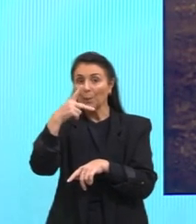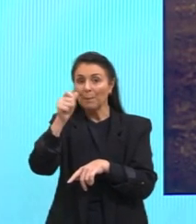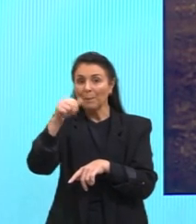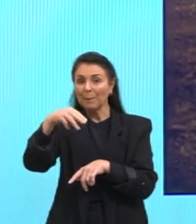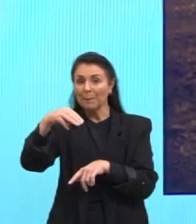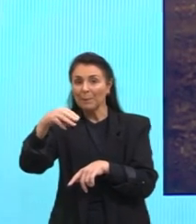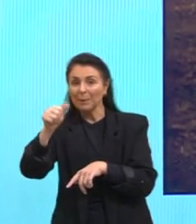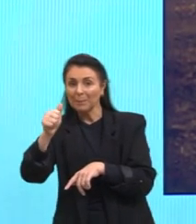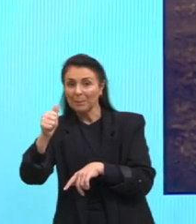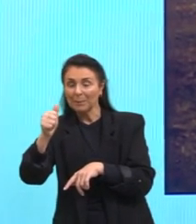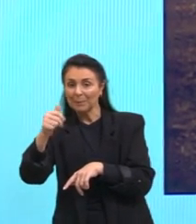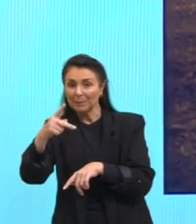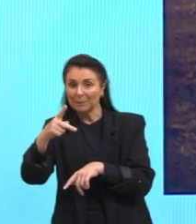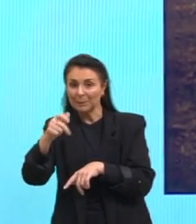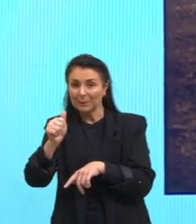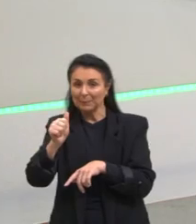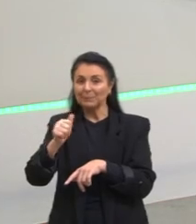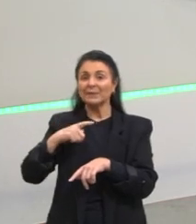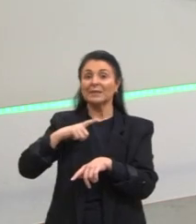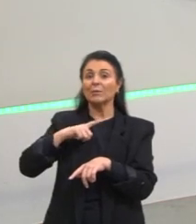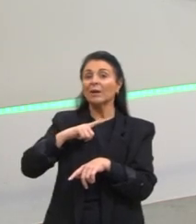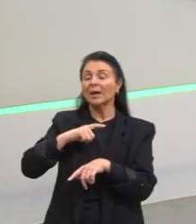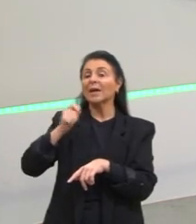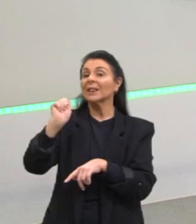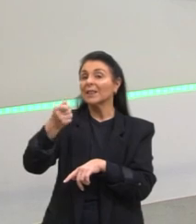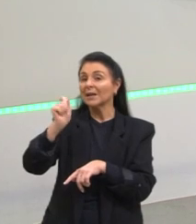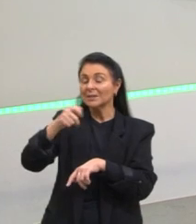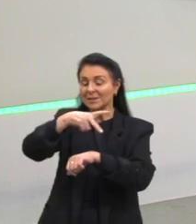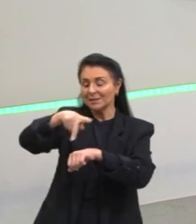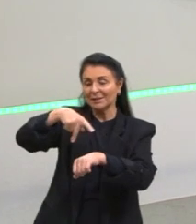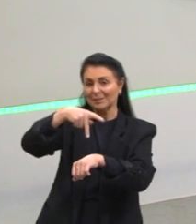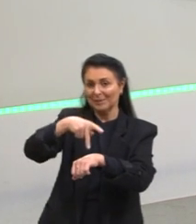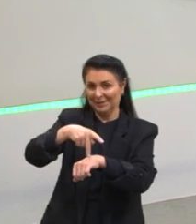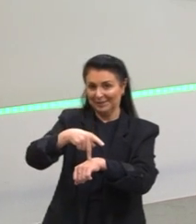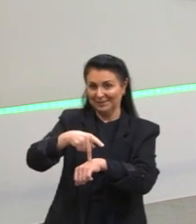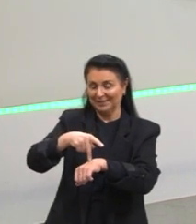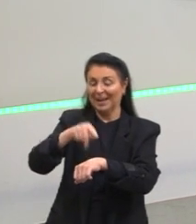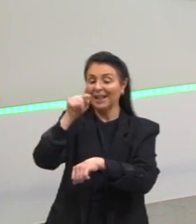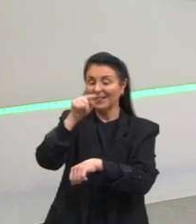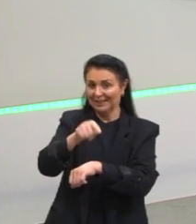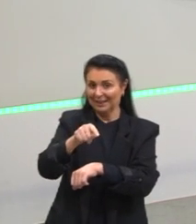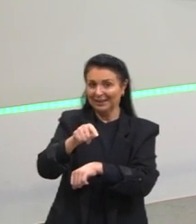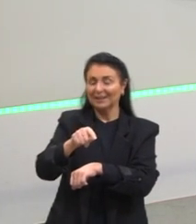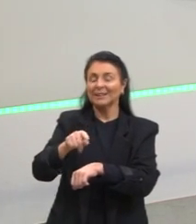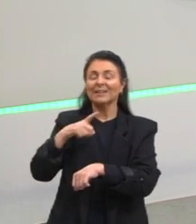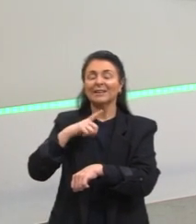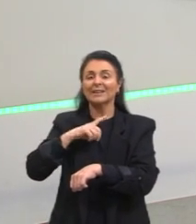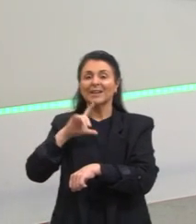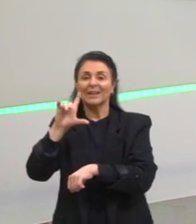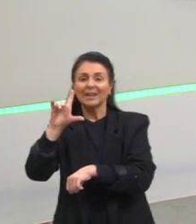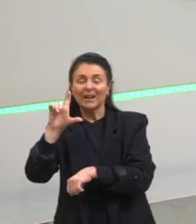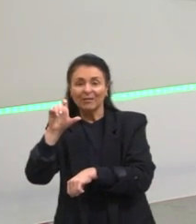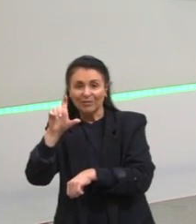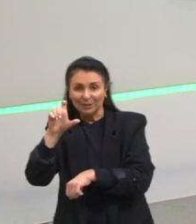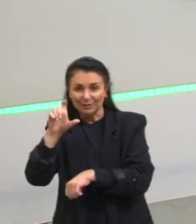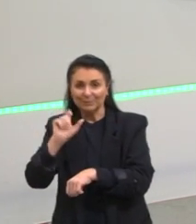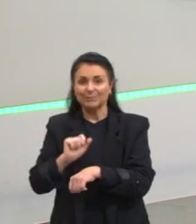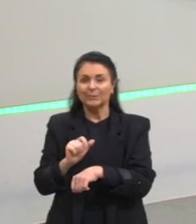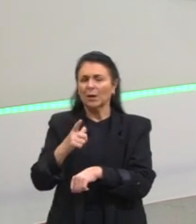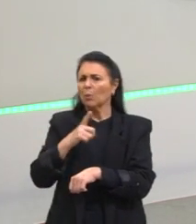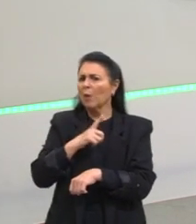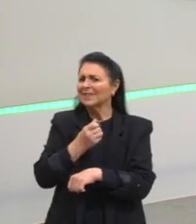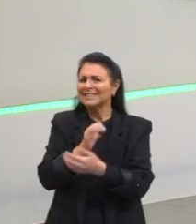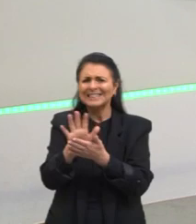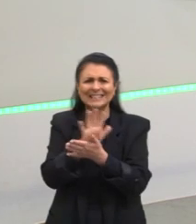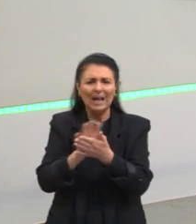você está gurizada é muito bonito né então fica essa essa essa forma aí quase que não tem arbusto não tem